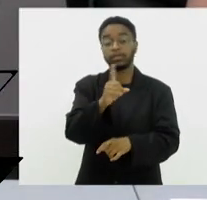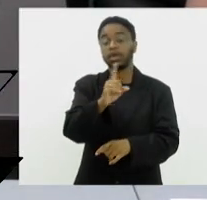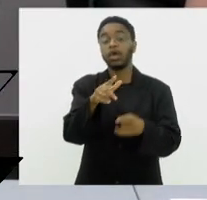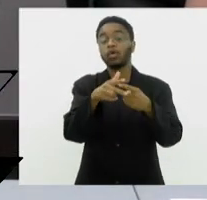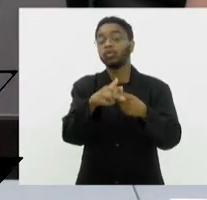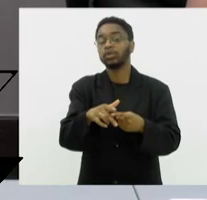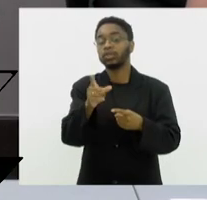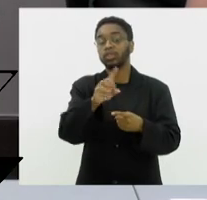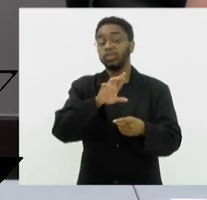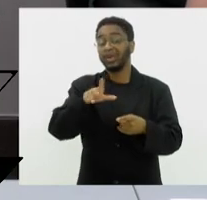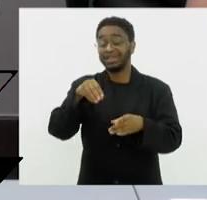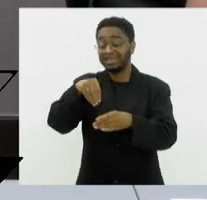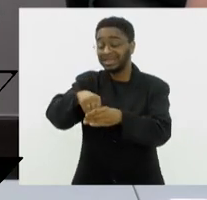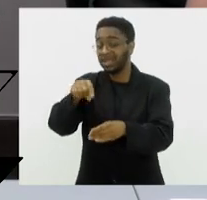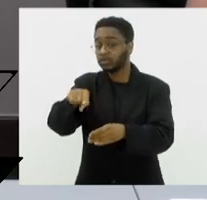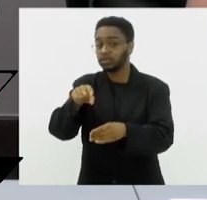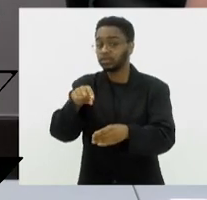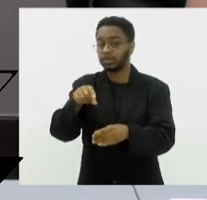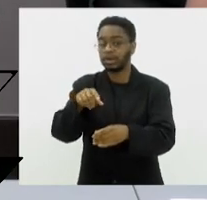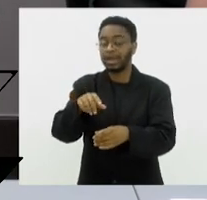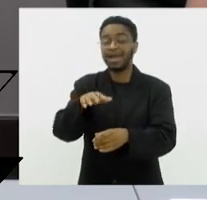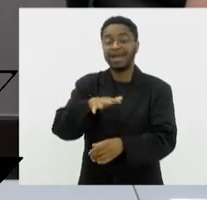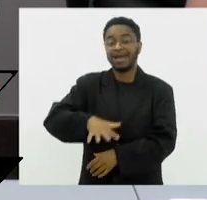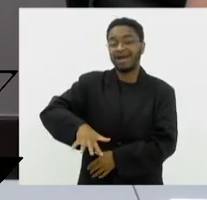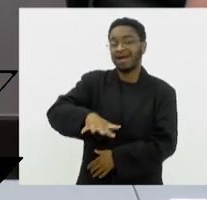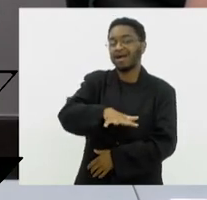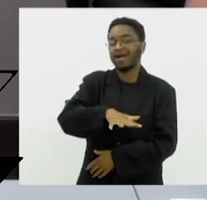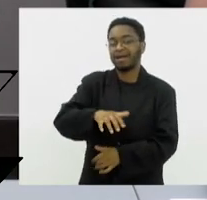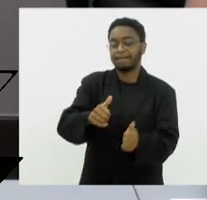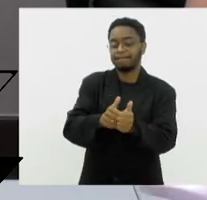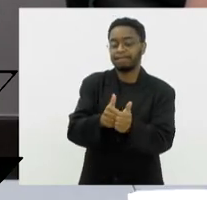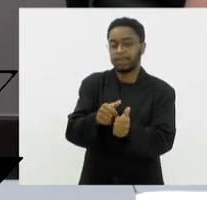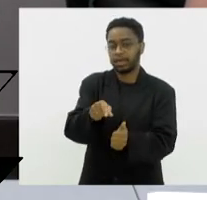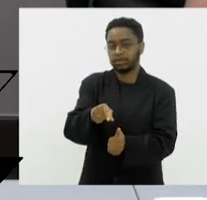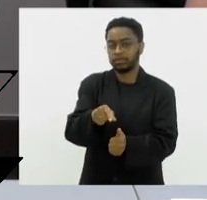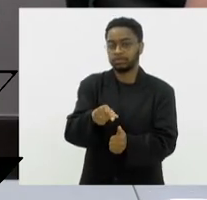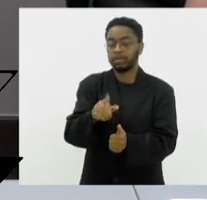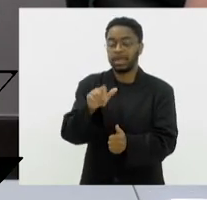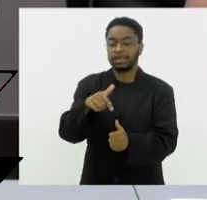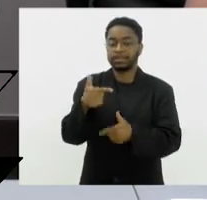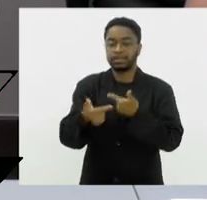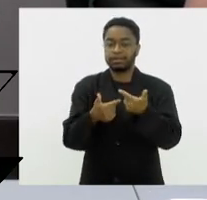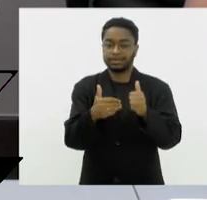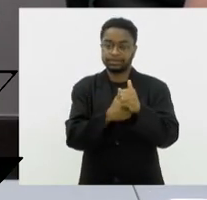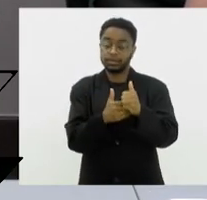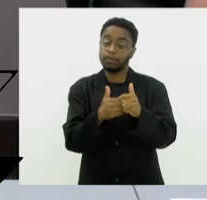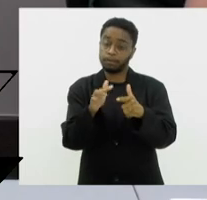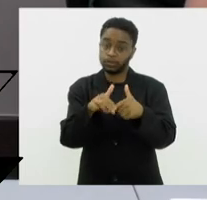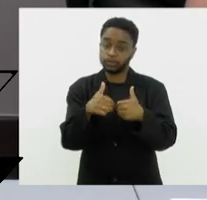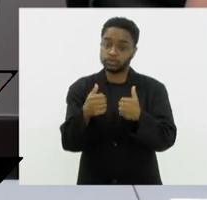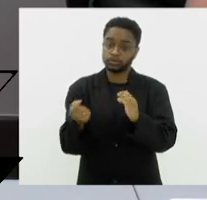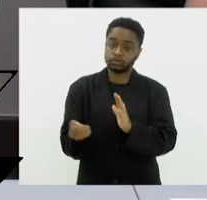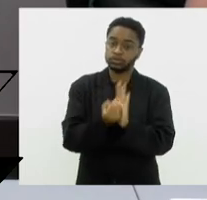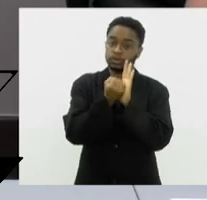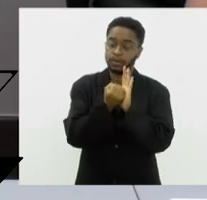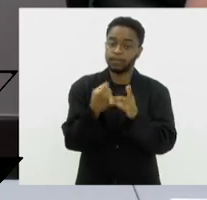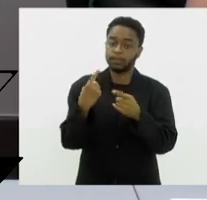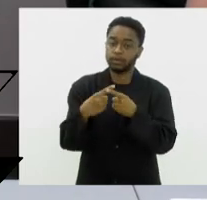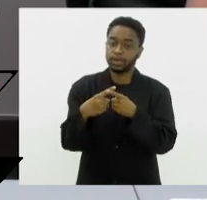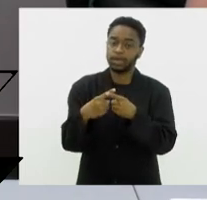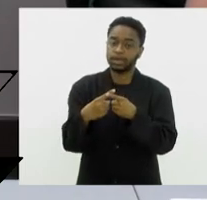na usina. Quem fez isso foram os serviços secretos. Querido, claro, mas por isso o tombamento da usina é como a testemunha.